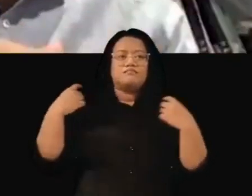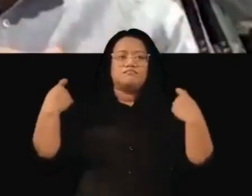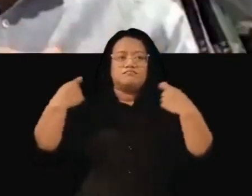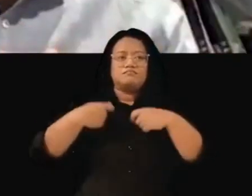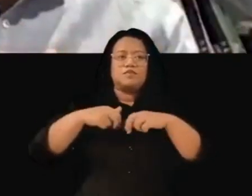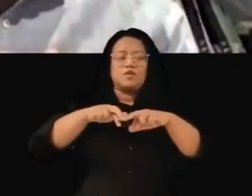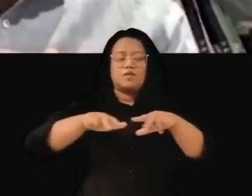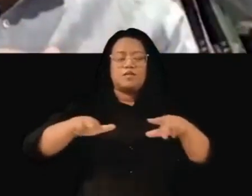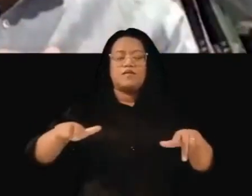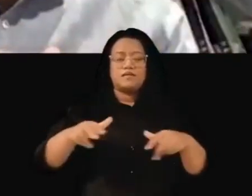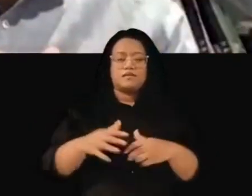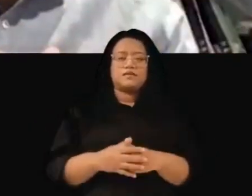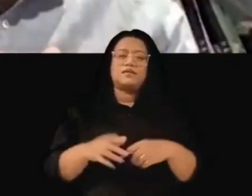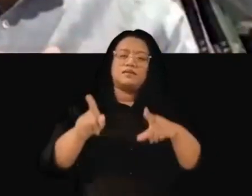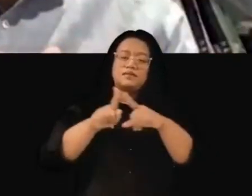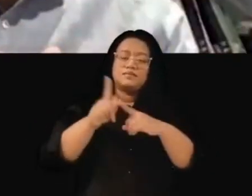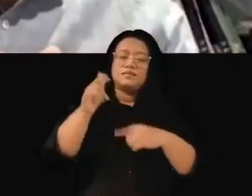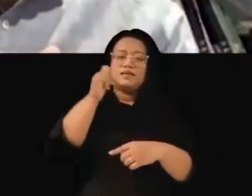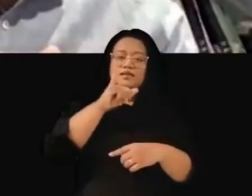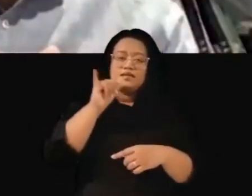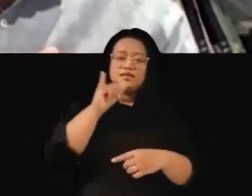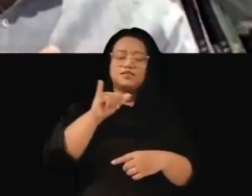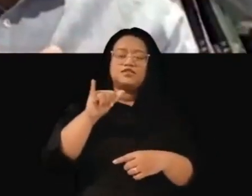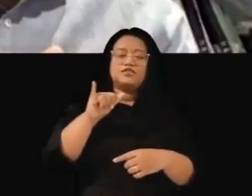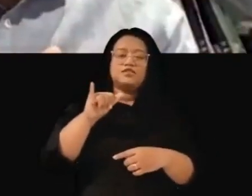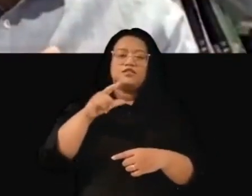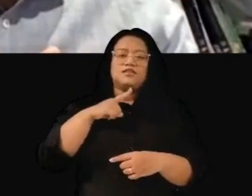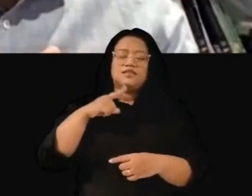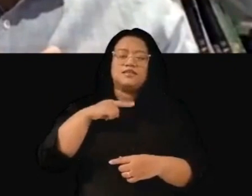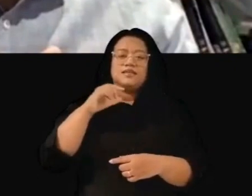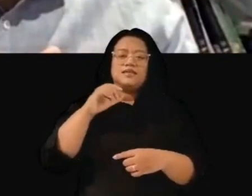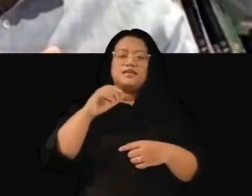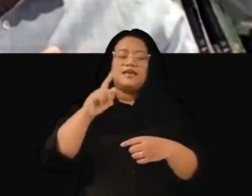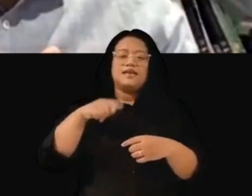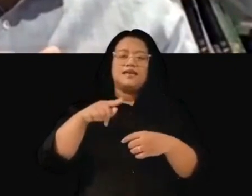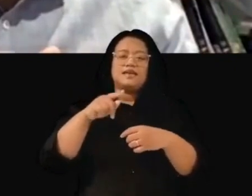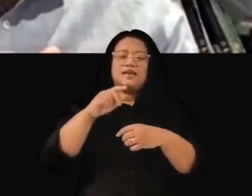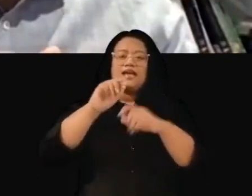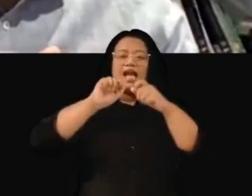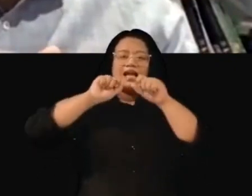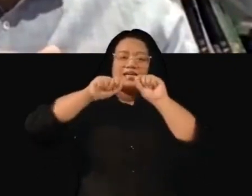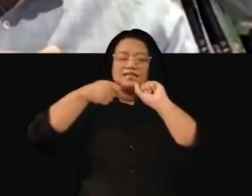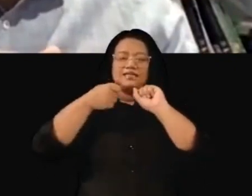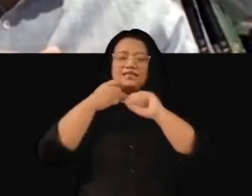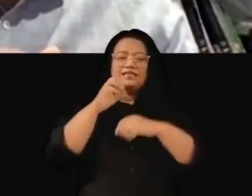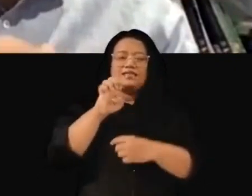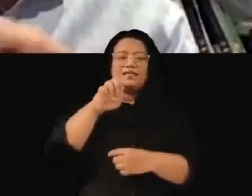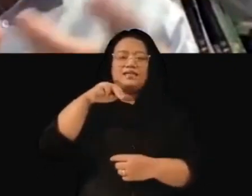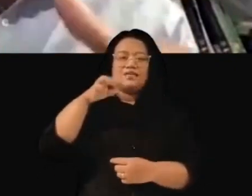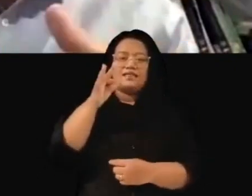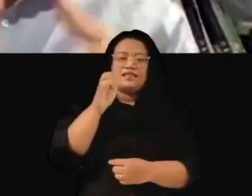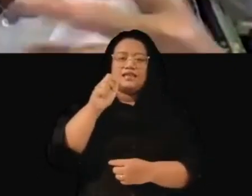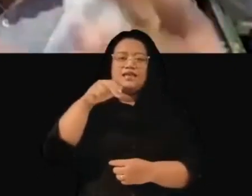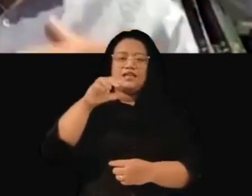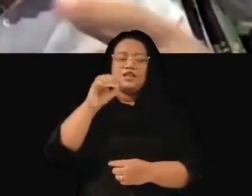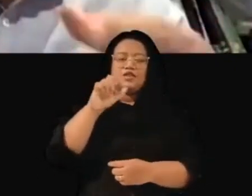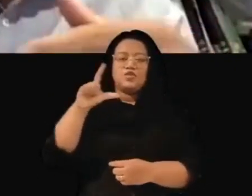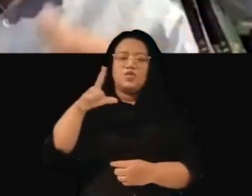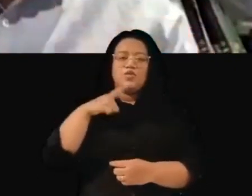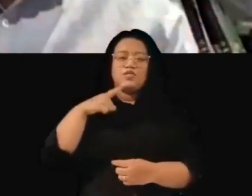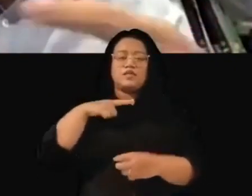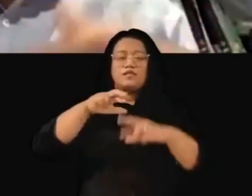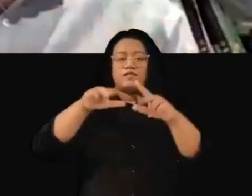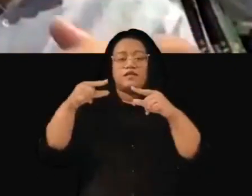da energia também, né, o próprio processamento do etanol a partir da cana é também uma nova tecnologia. Enfim, o que tem de